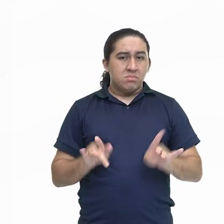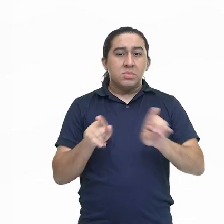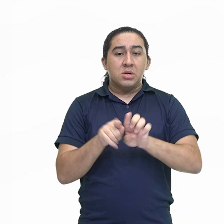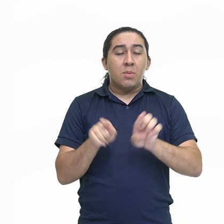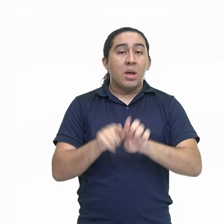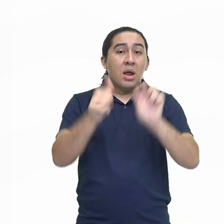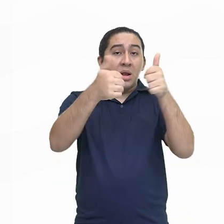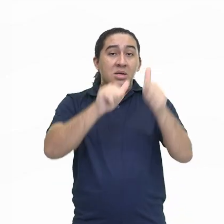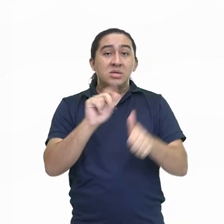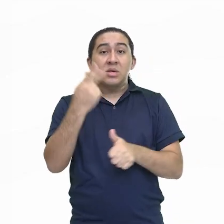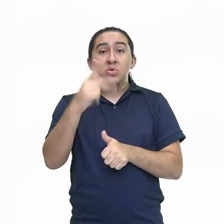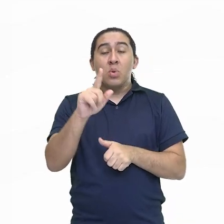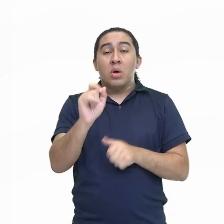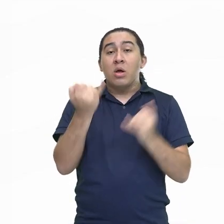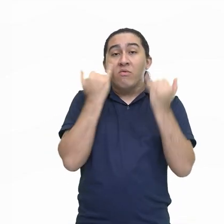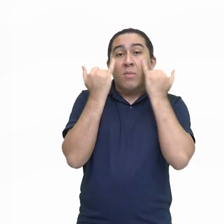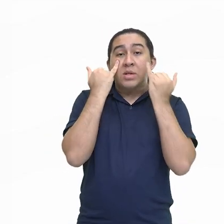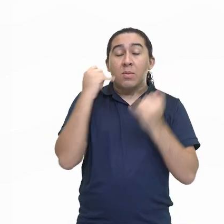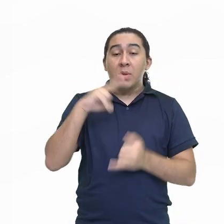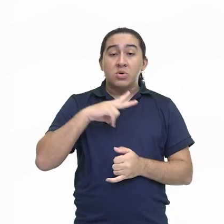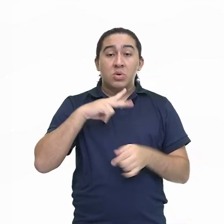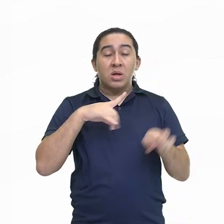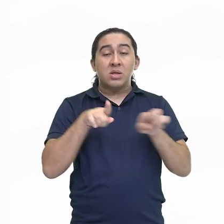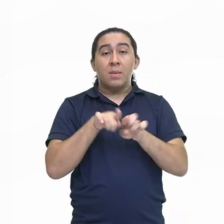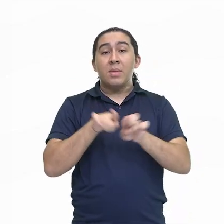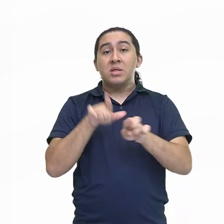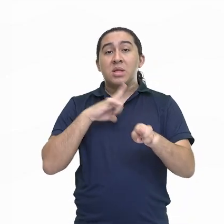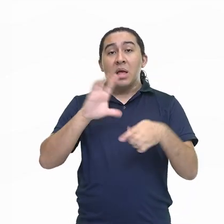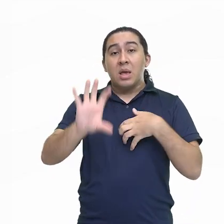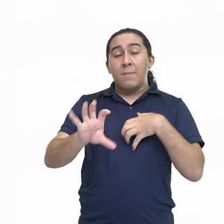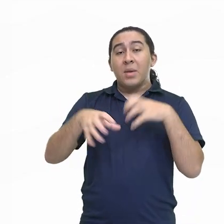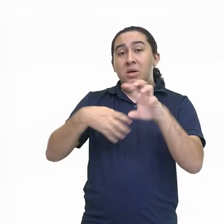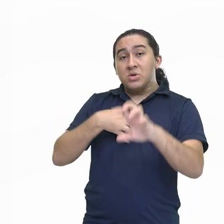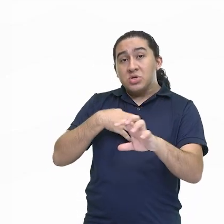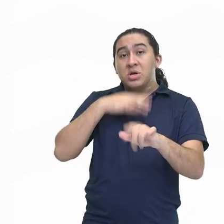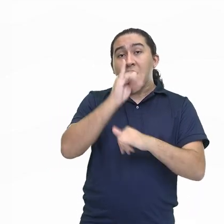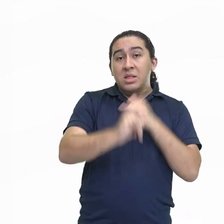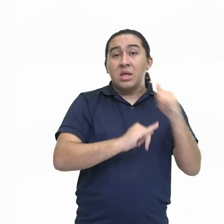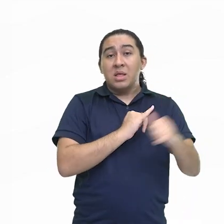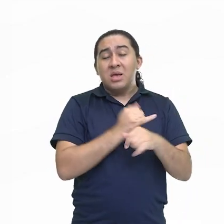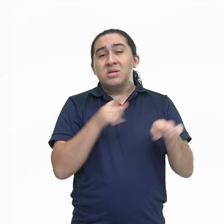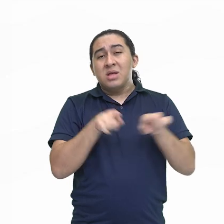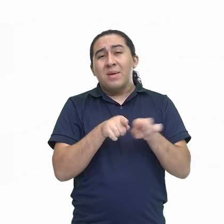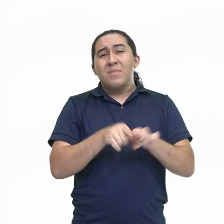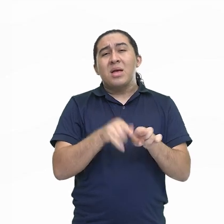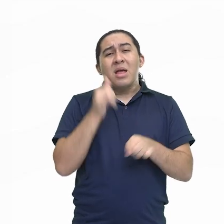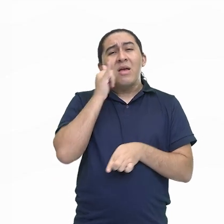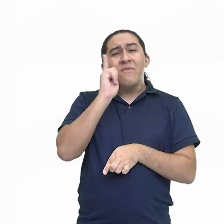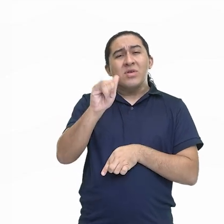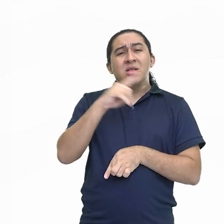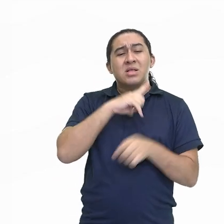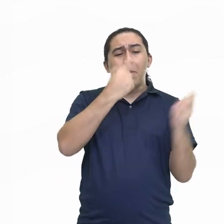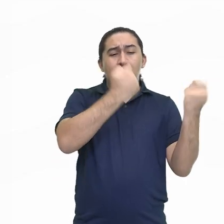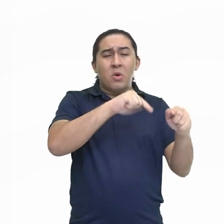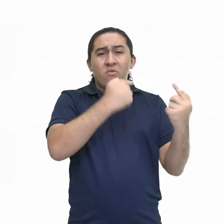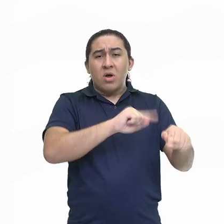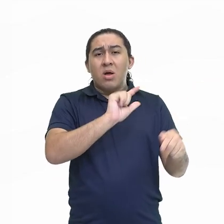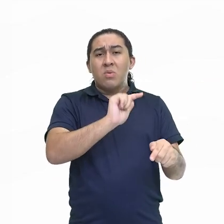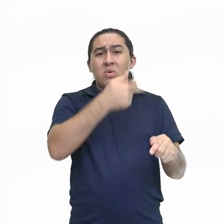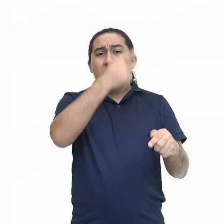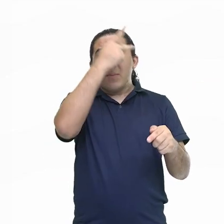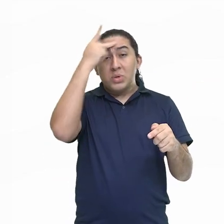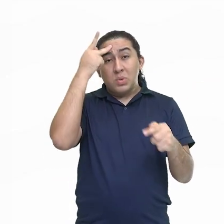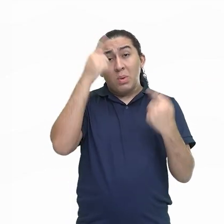pratique empatia online, né? Não faça com os outros, não faça comentários que você sabe que vai magoar o outro, que você